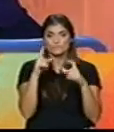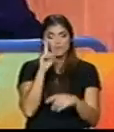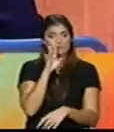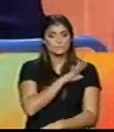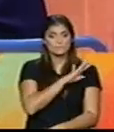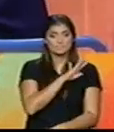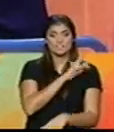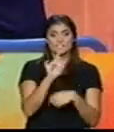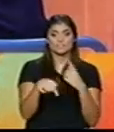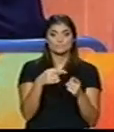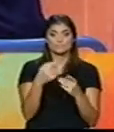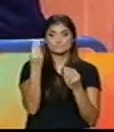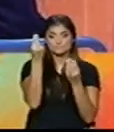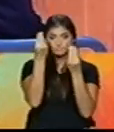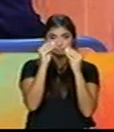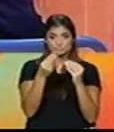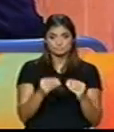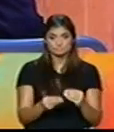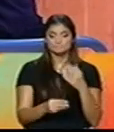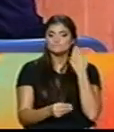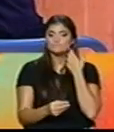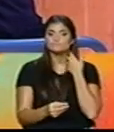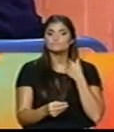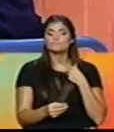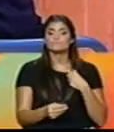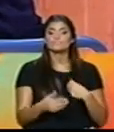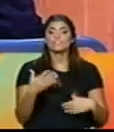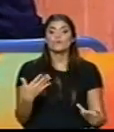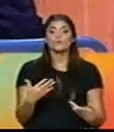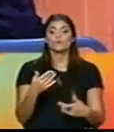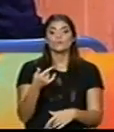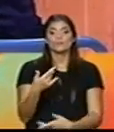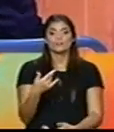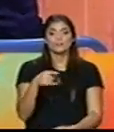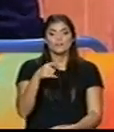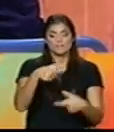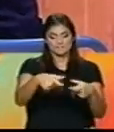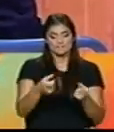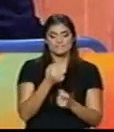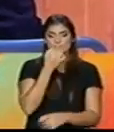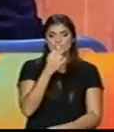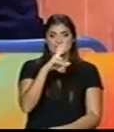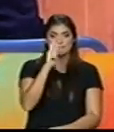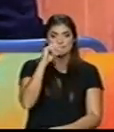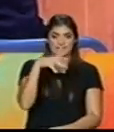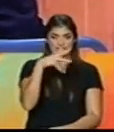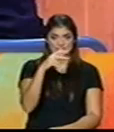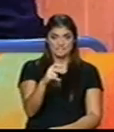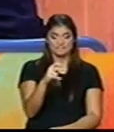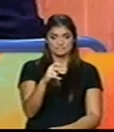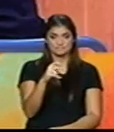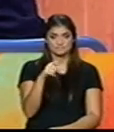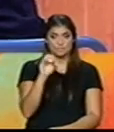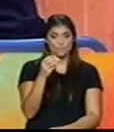provar e depois é que, escrevo. E então, a tarte de maçã reineta pertence